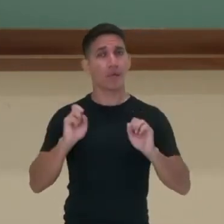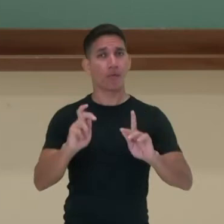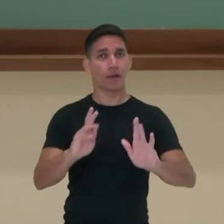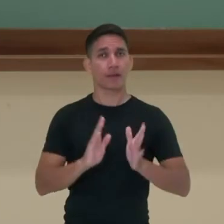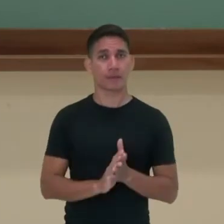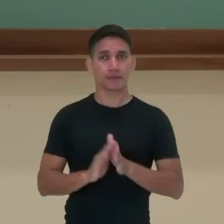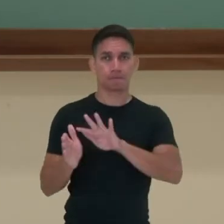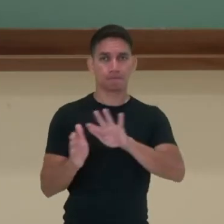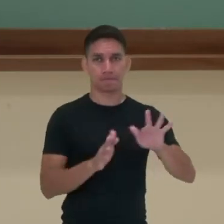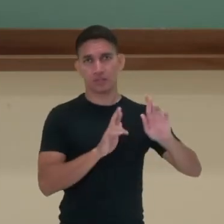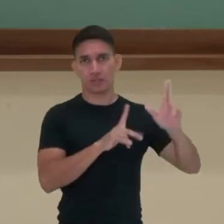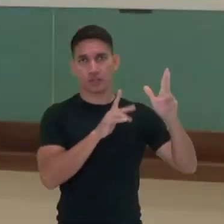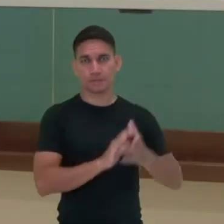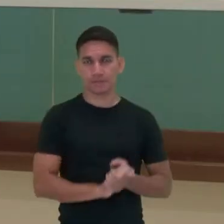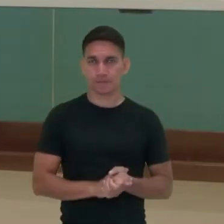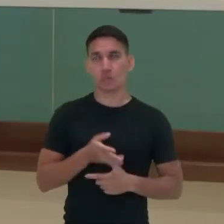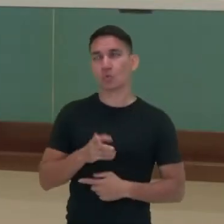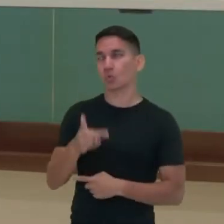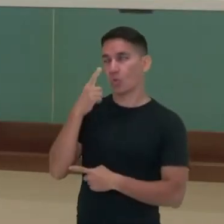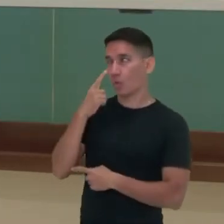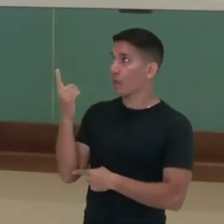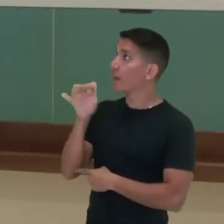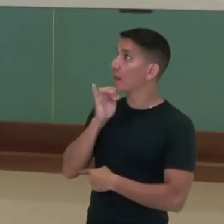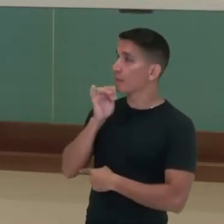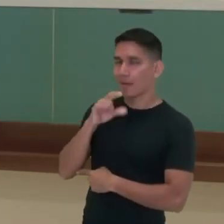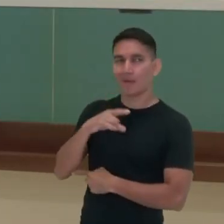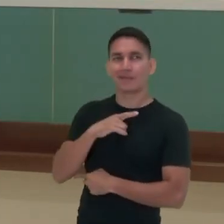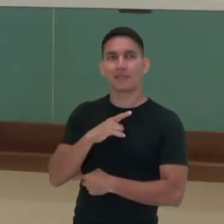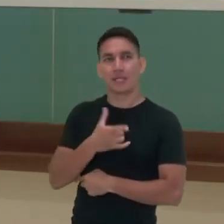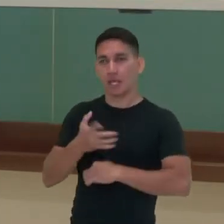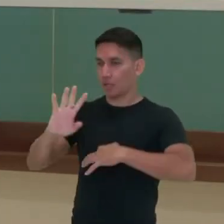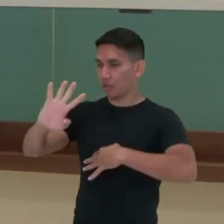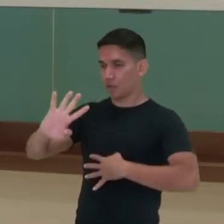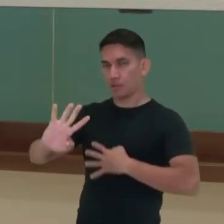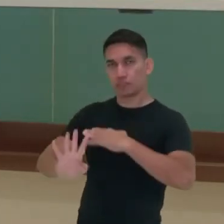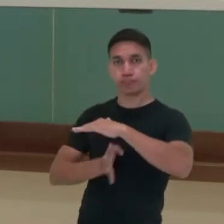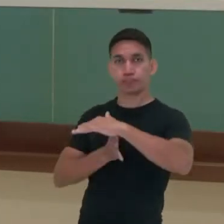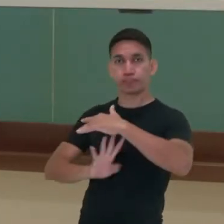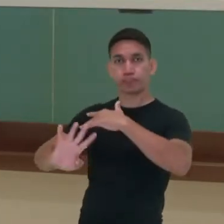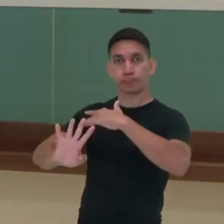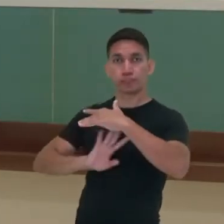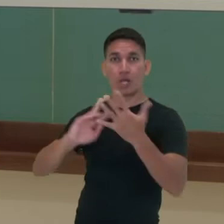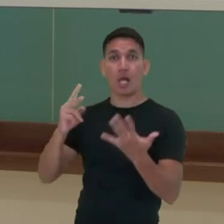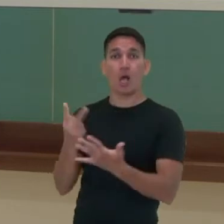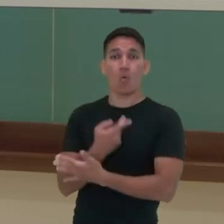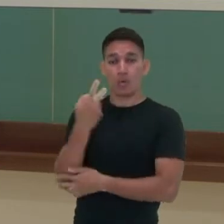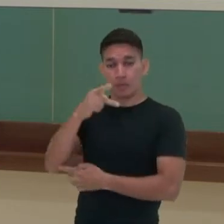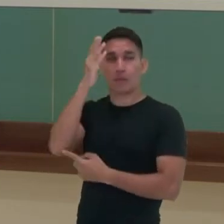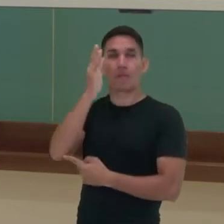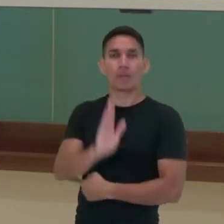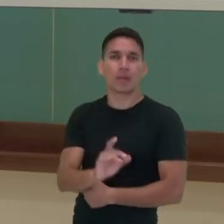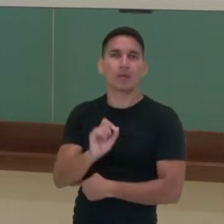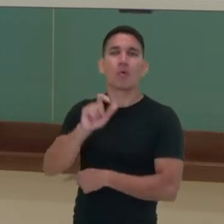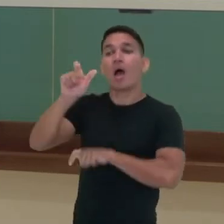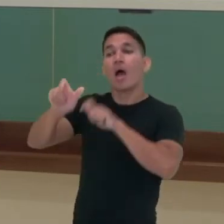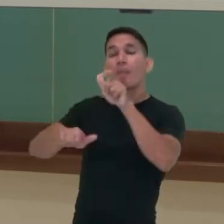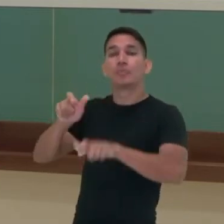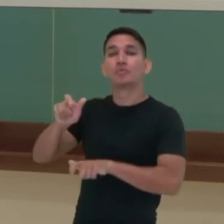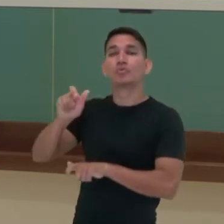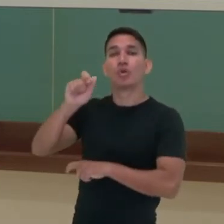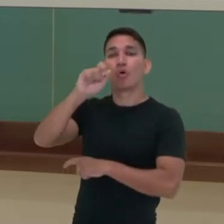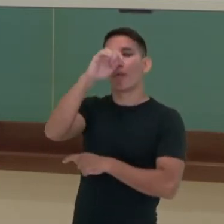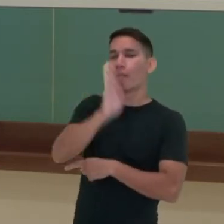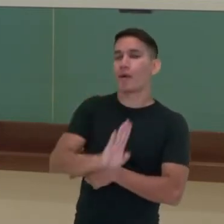diferente. Então vamos continuar aqui, ó. Por exemplo, aqui temos o processo de imigração, né, que aconteceu no Brasil. As pessoas que saíram do